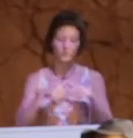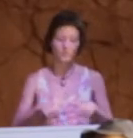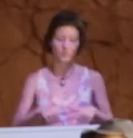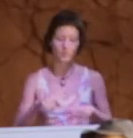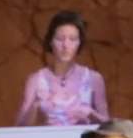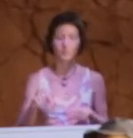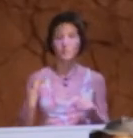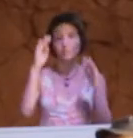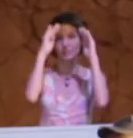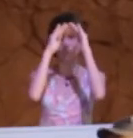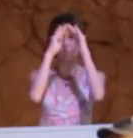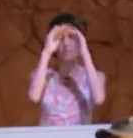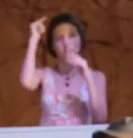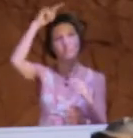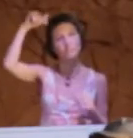Josias.